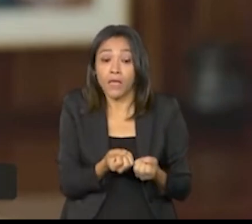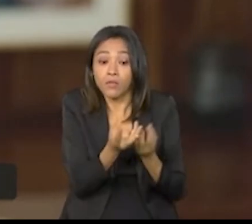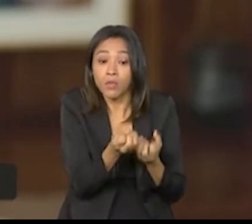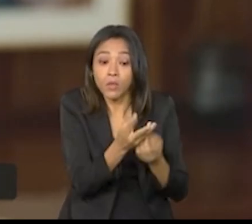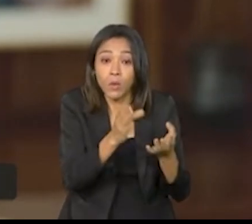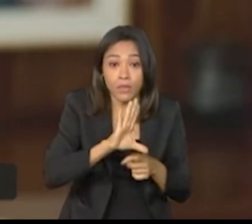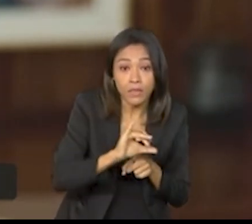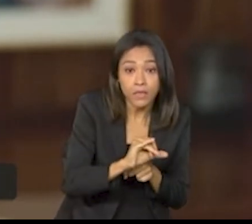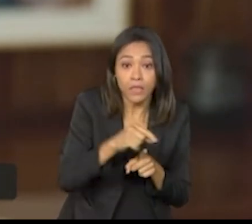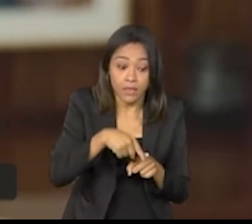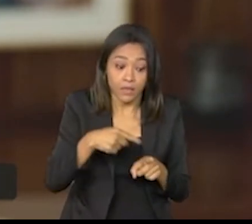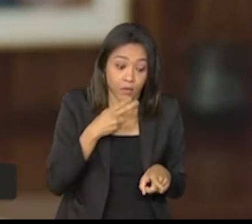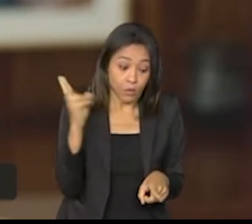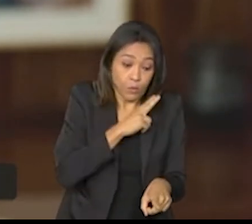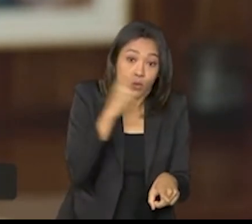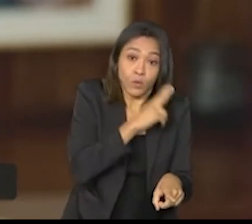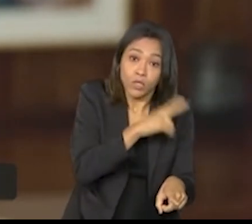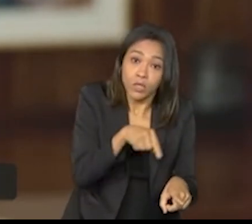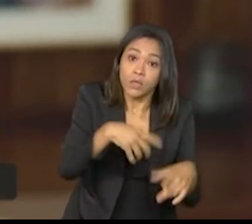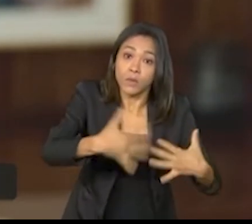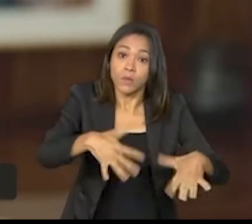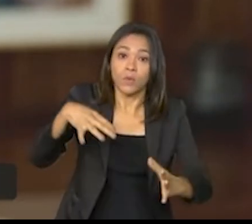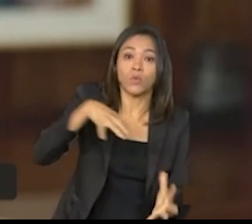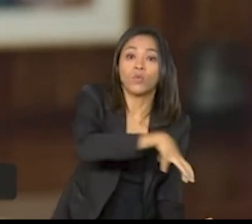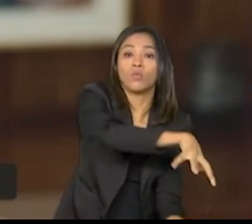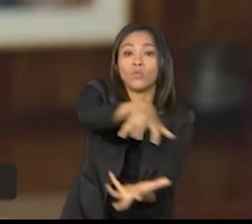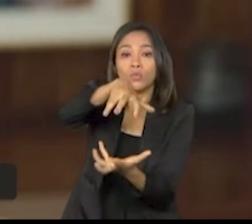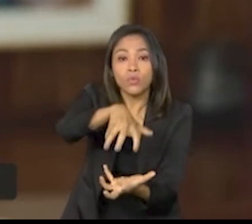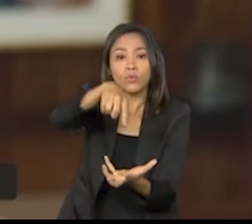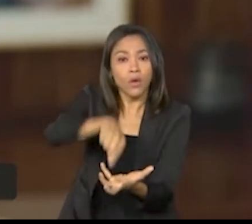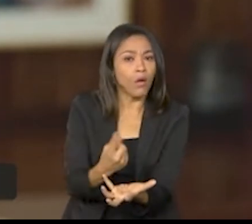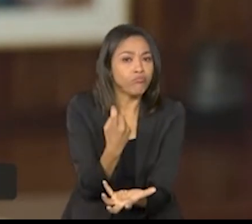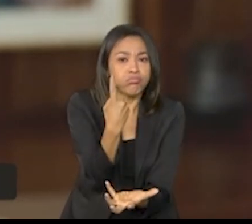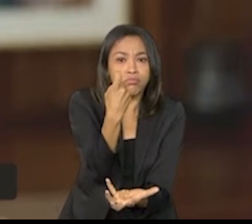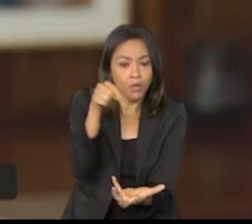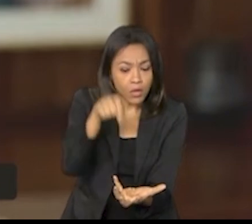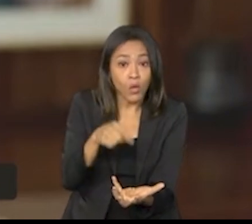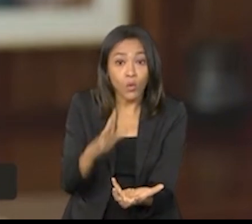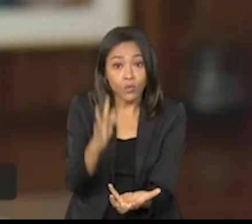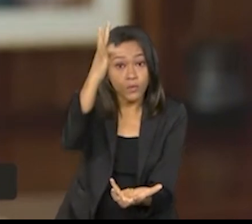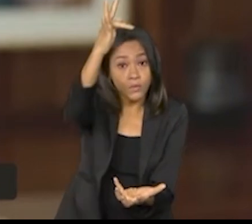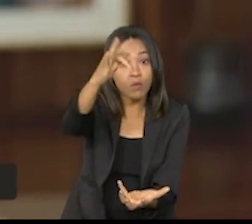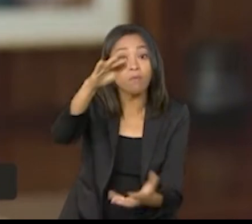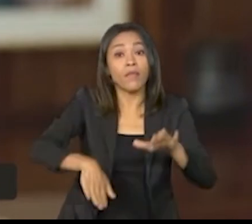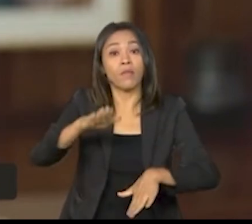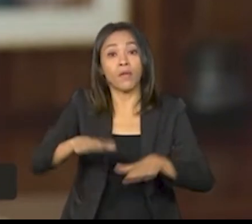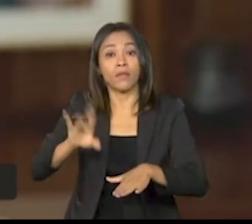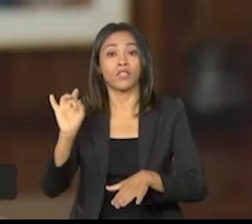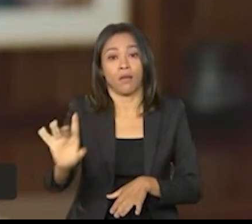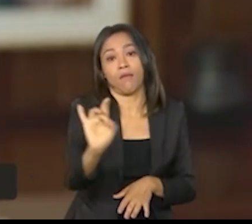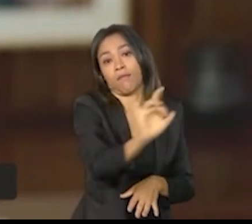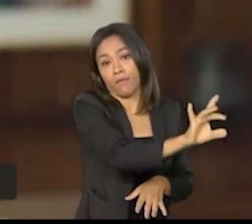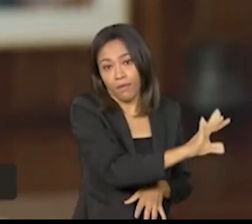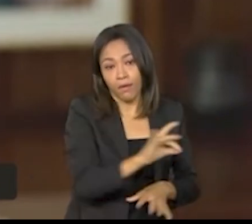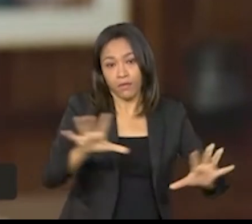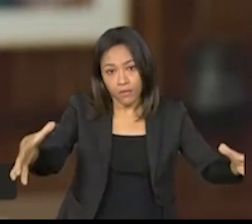urgência sem precedentes o planeta é um só e seu futuro depende da ação coletiva também cabe